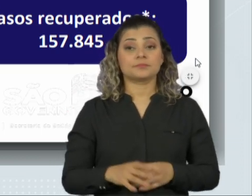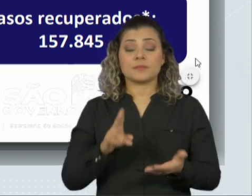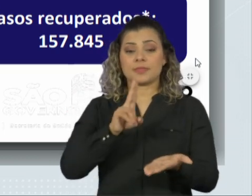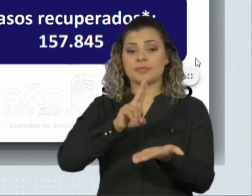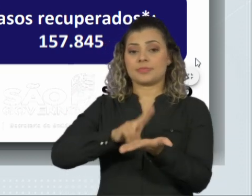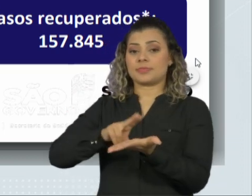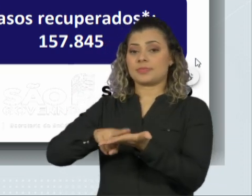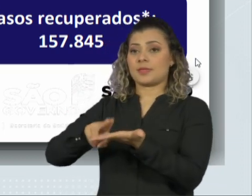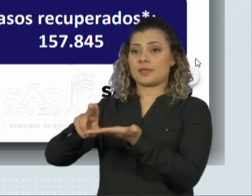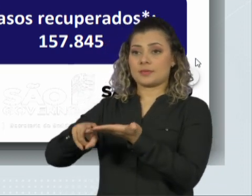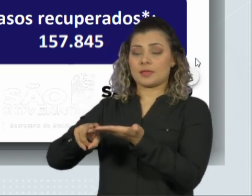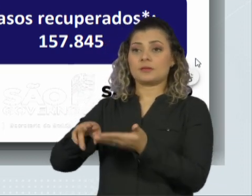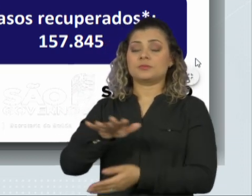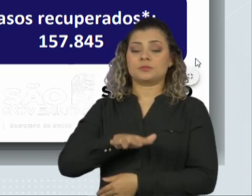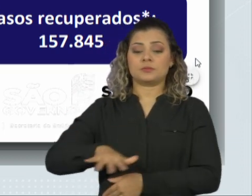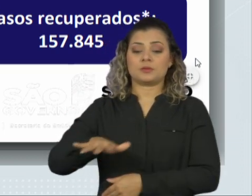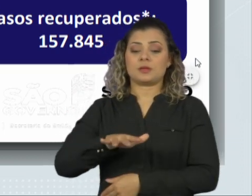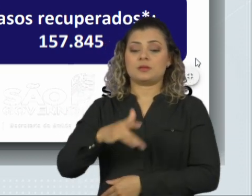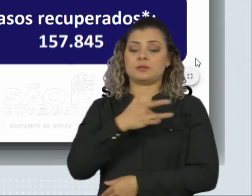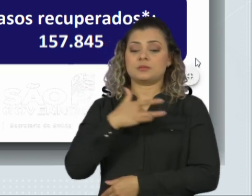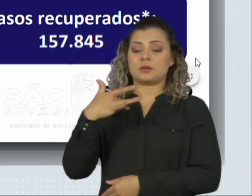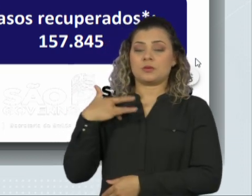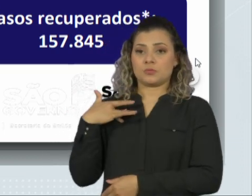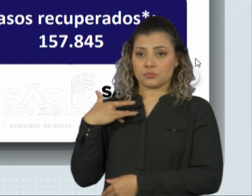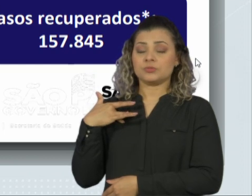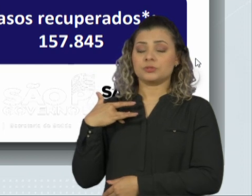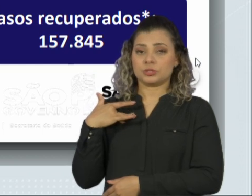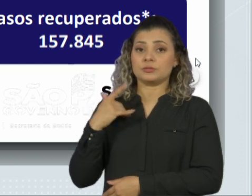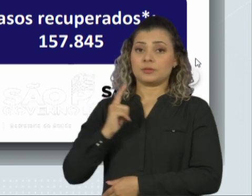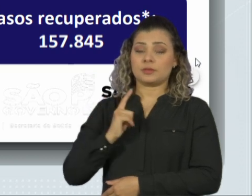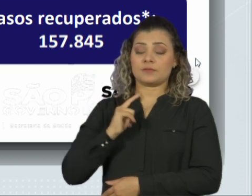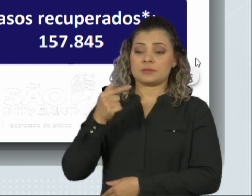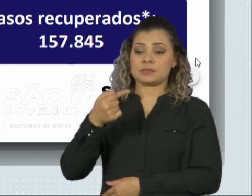Internados no nosso sistema de saúde, tivemos